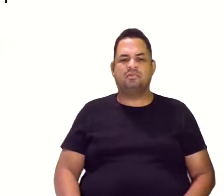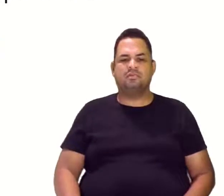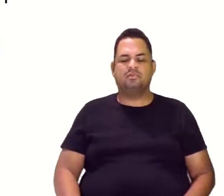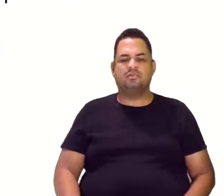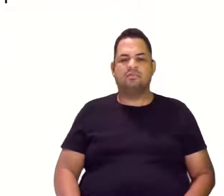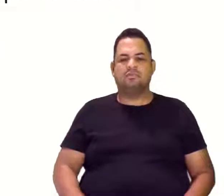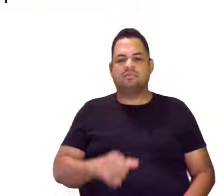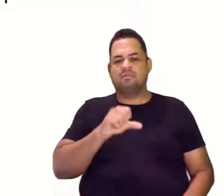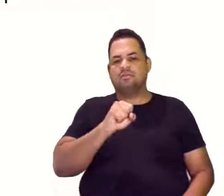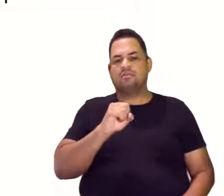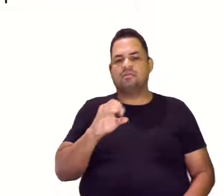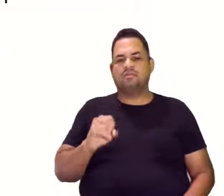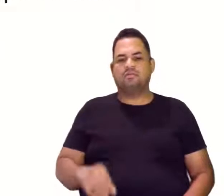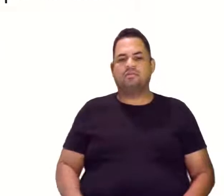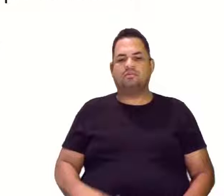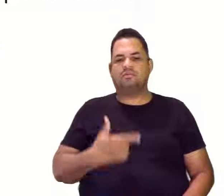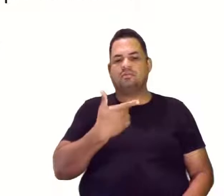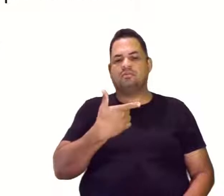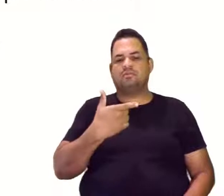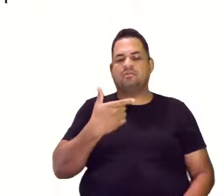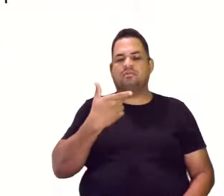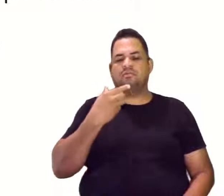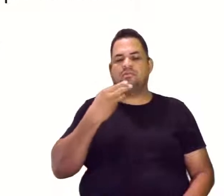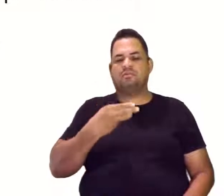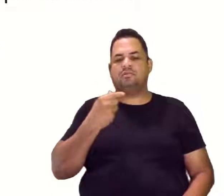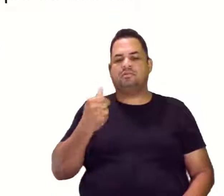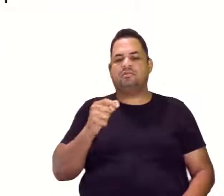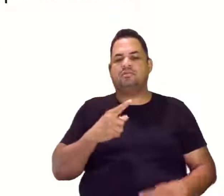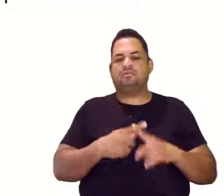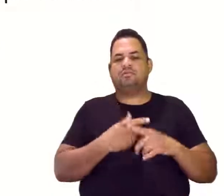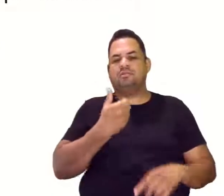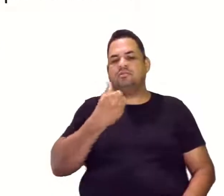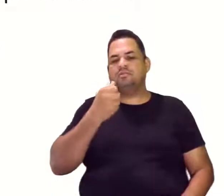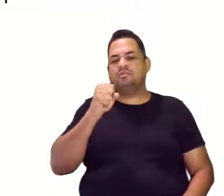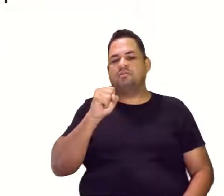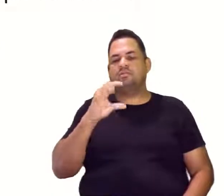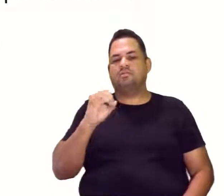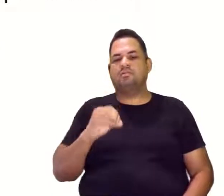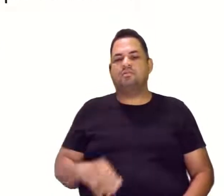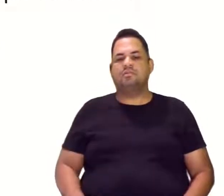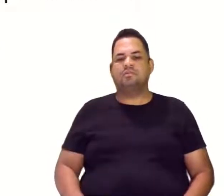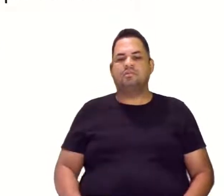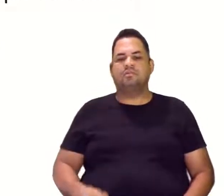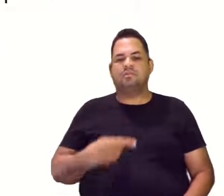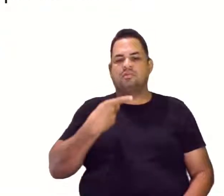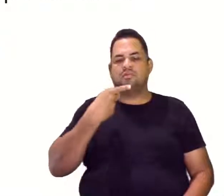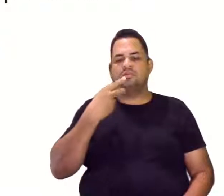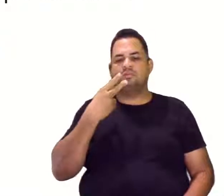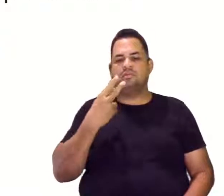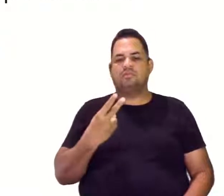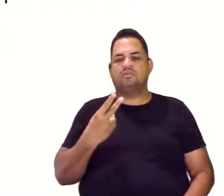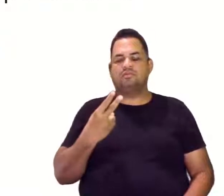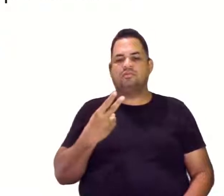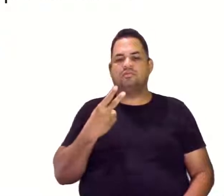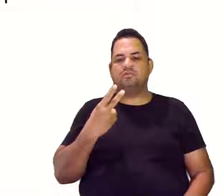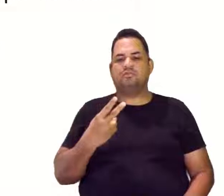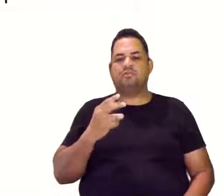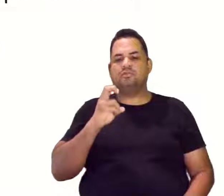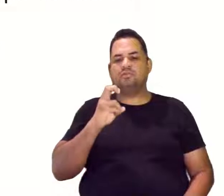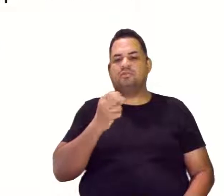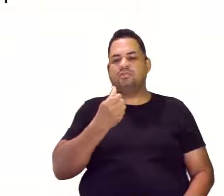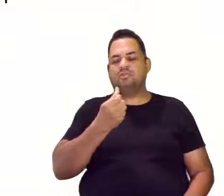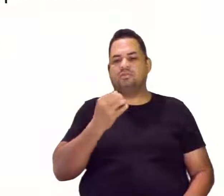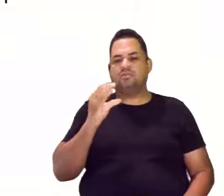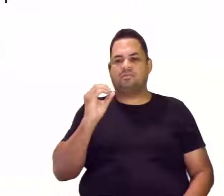ele vende a 80. 32 vezes 80... 16 vai 24, 2.520. 2.560, né? 560, é.